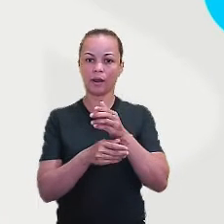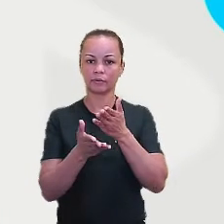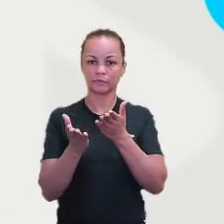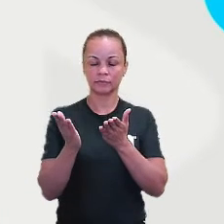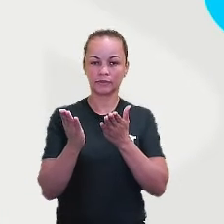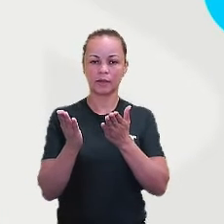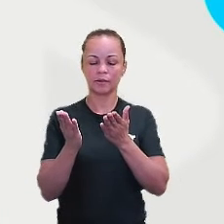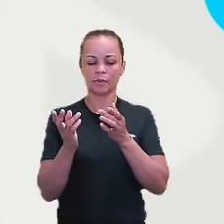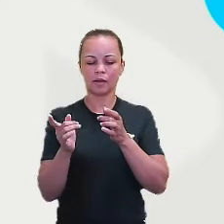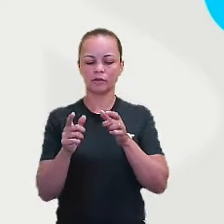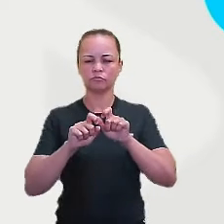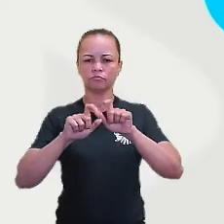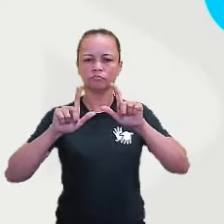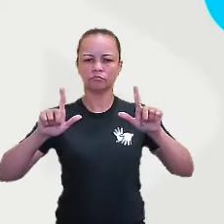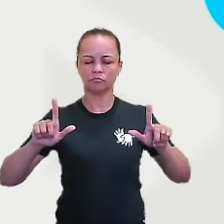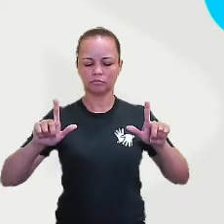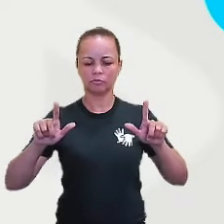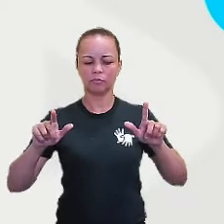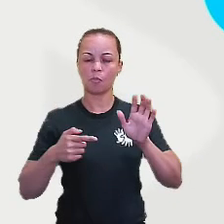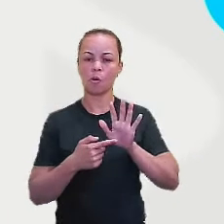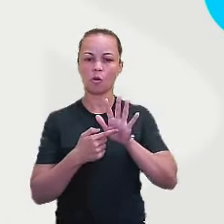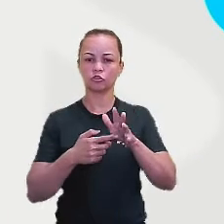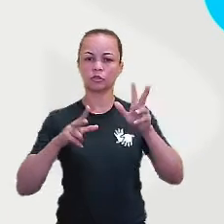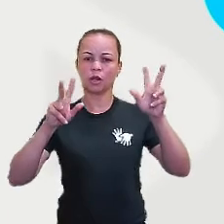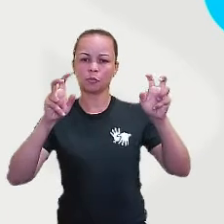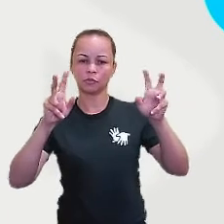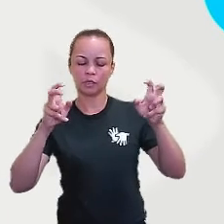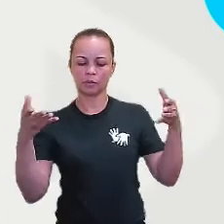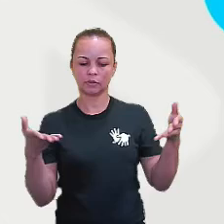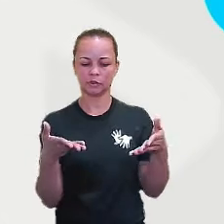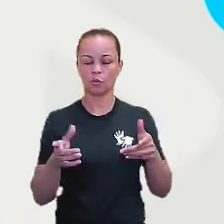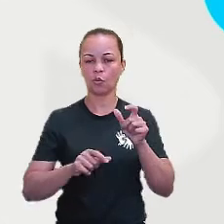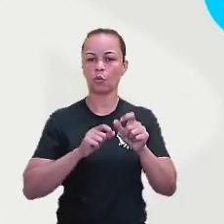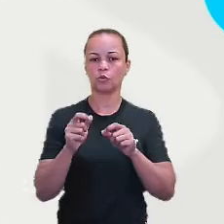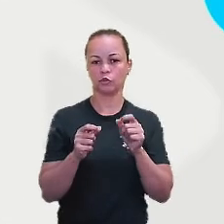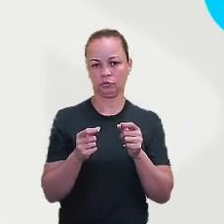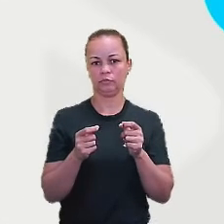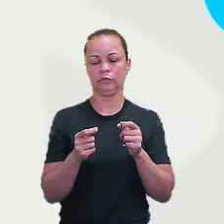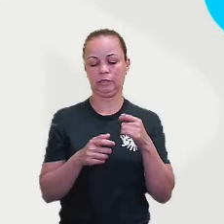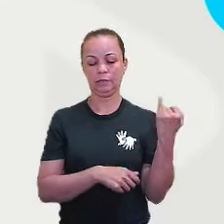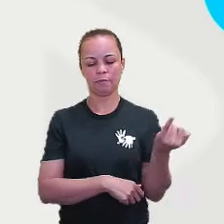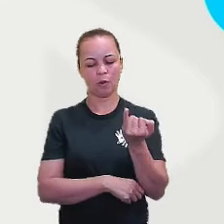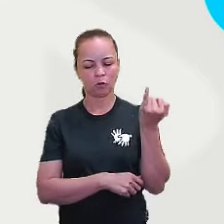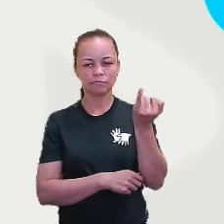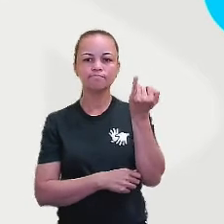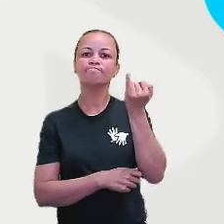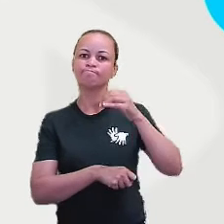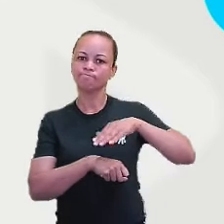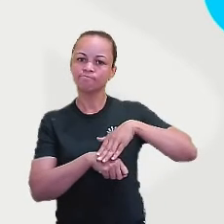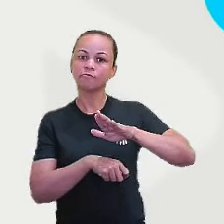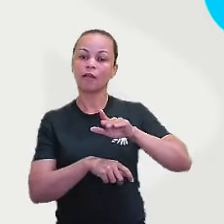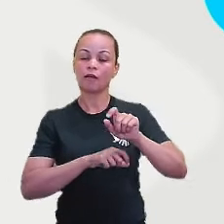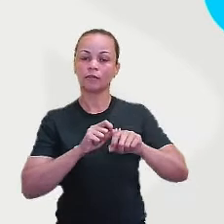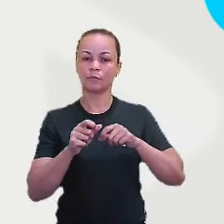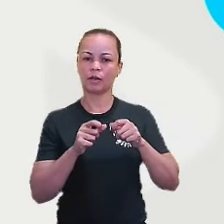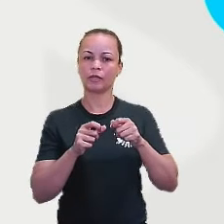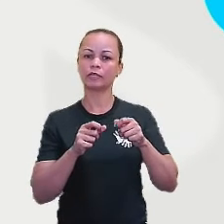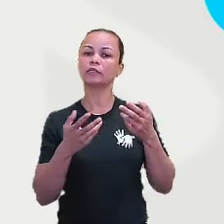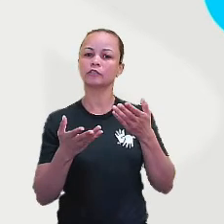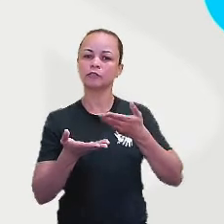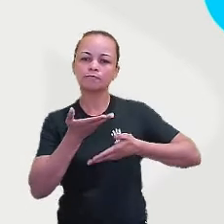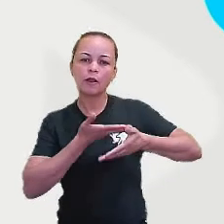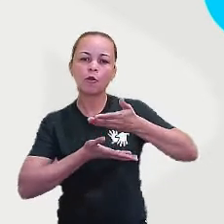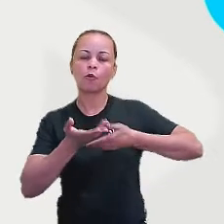justamente colocar aqui em evidência qual é a temática da nossa aula de hoje. Uma temática muito relevante, porque dialoga com muitos outros